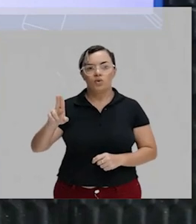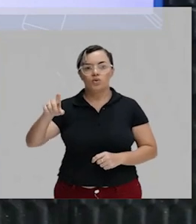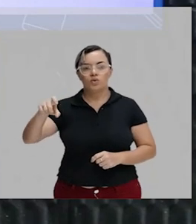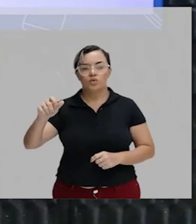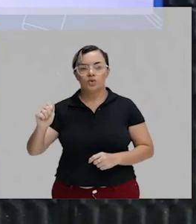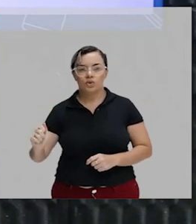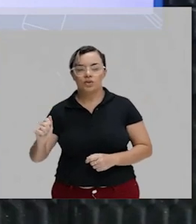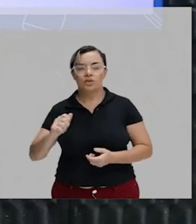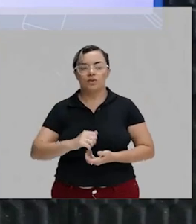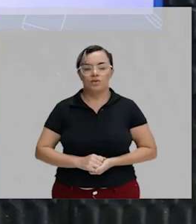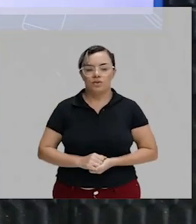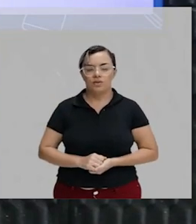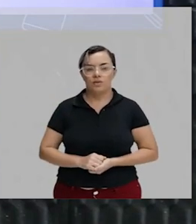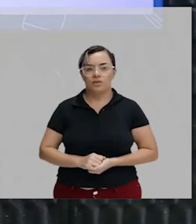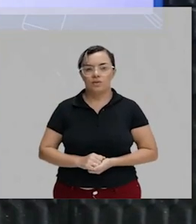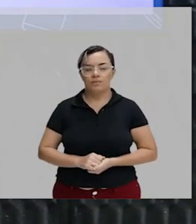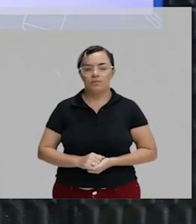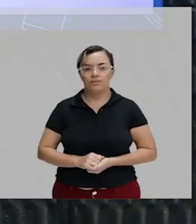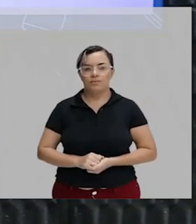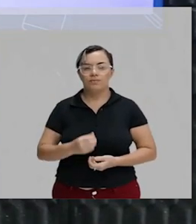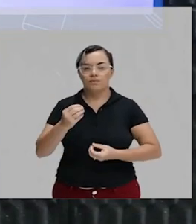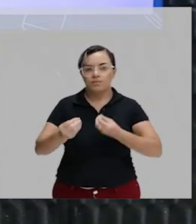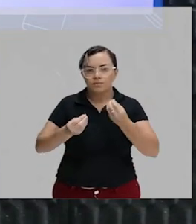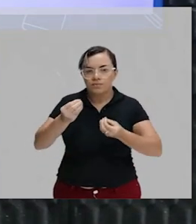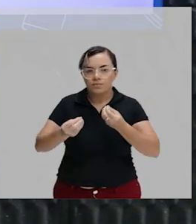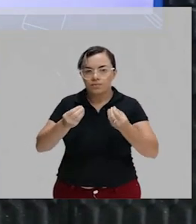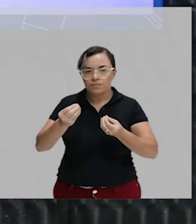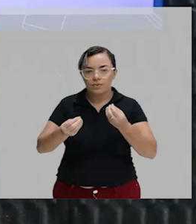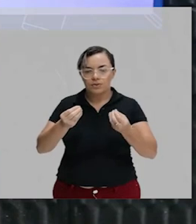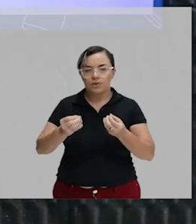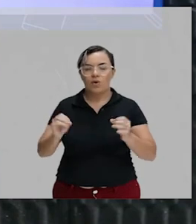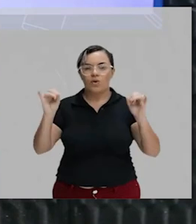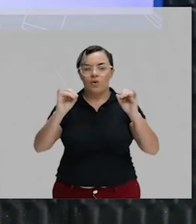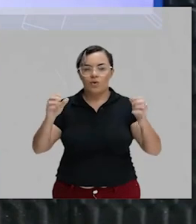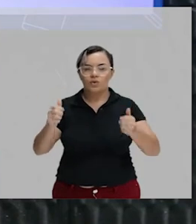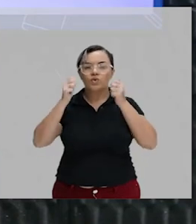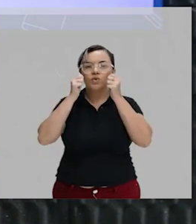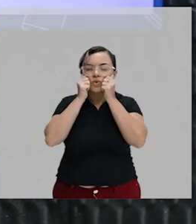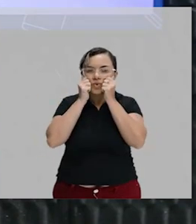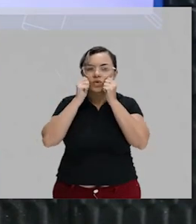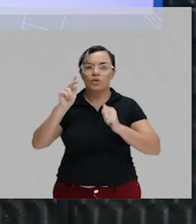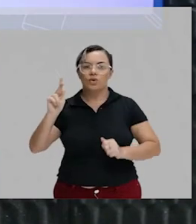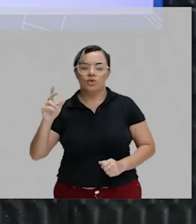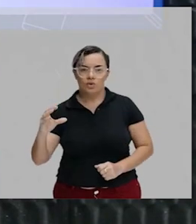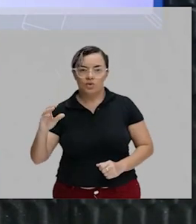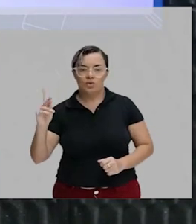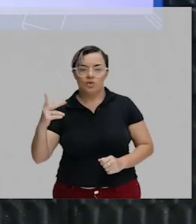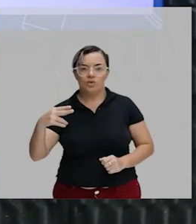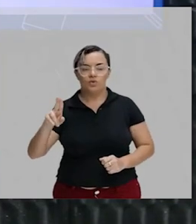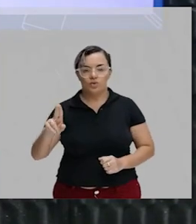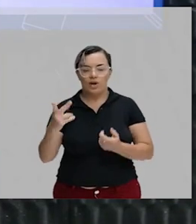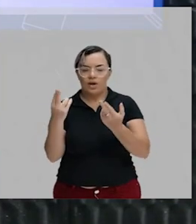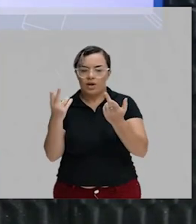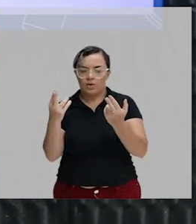letra x quando eu falo xuxu Oi chuchus eu falo com o eu falo chuchu o som é o mesmo mas a